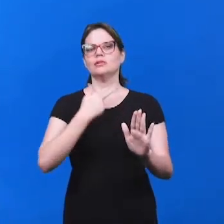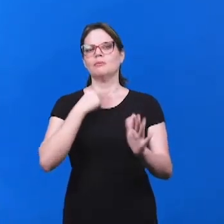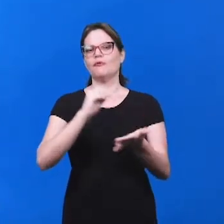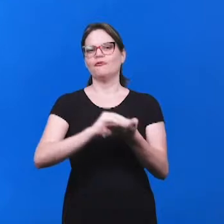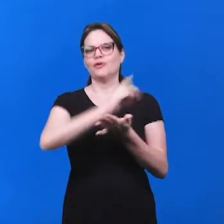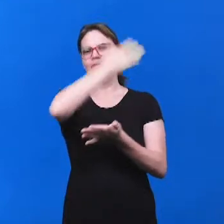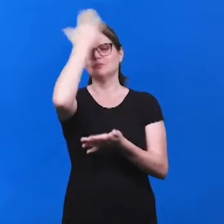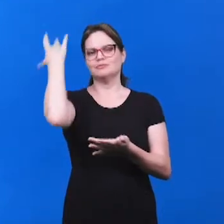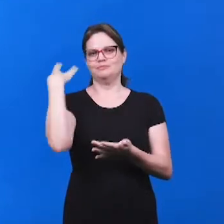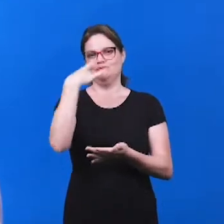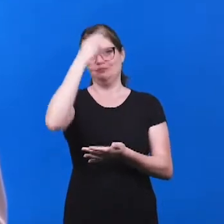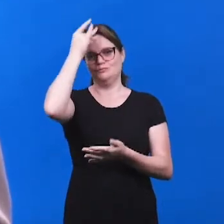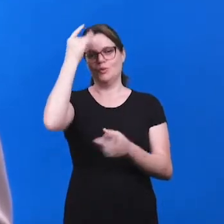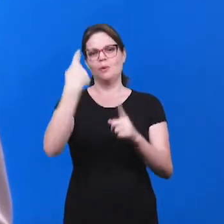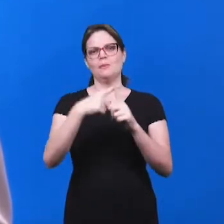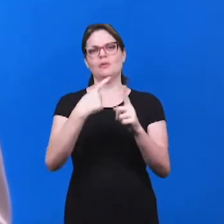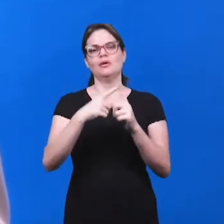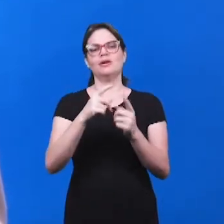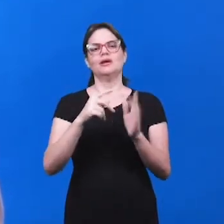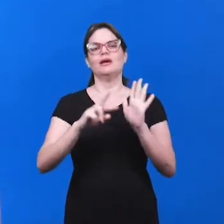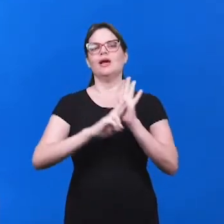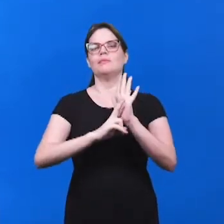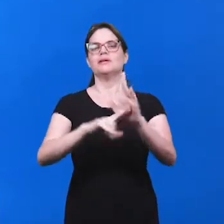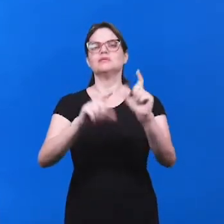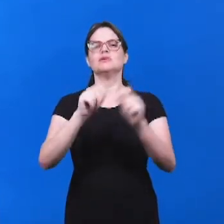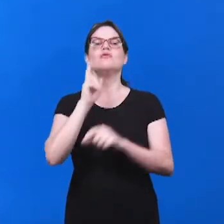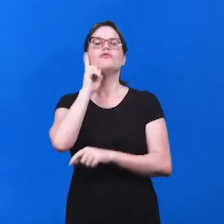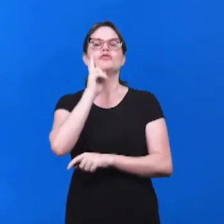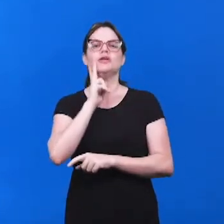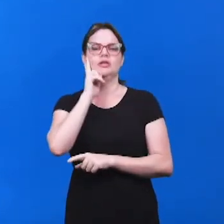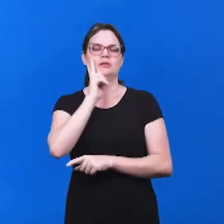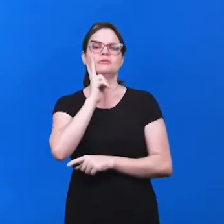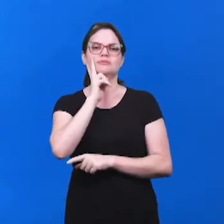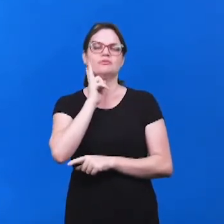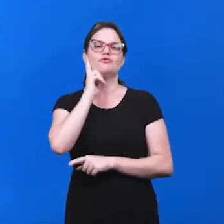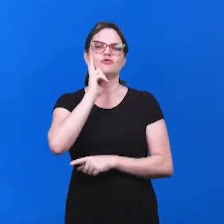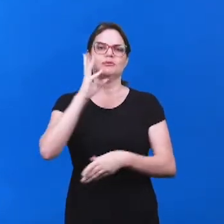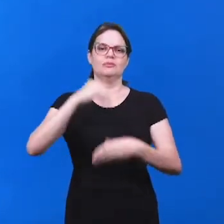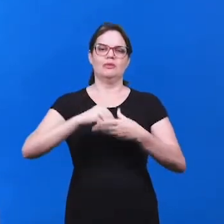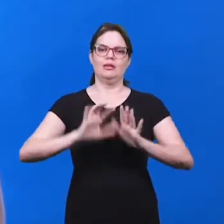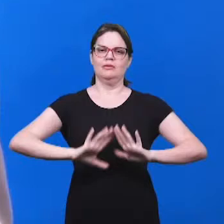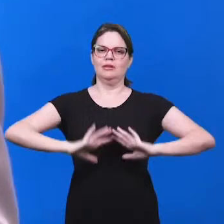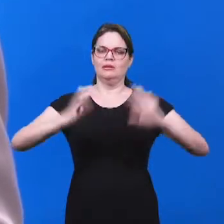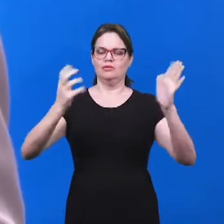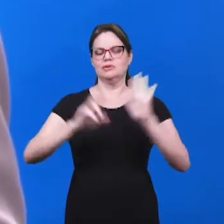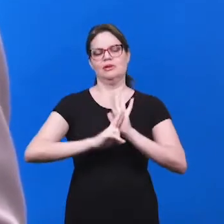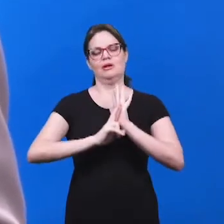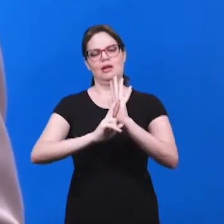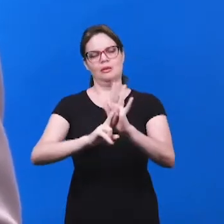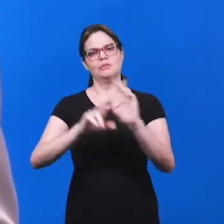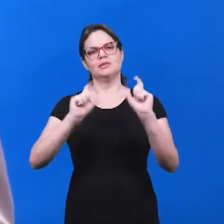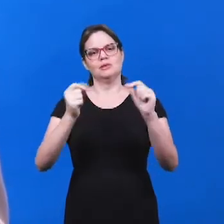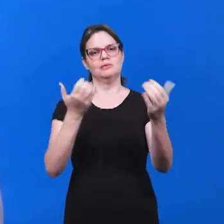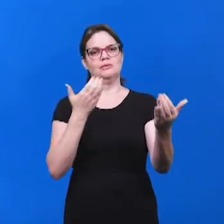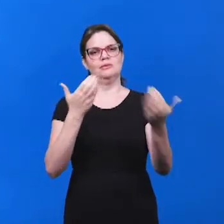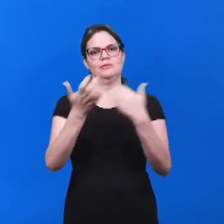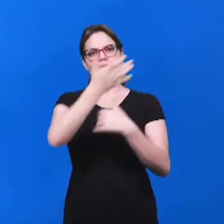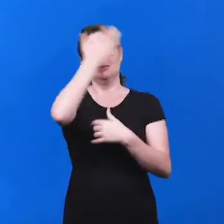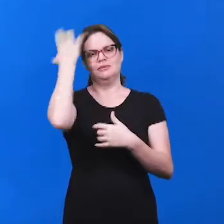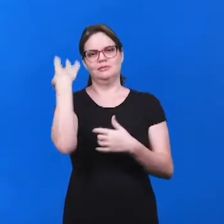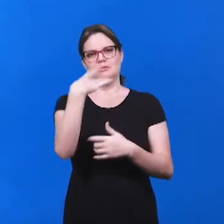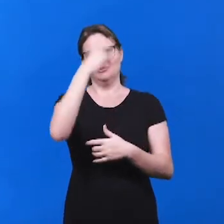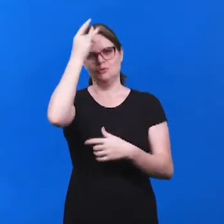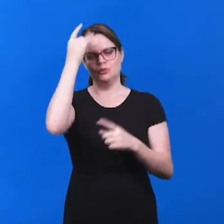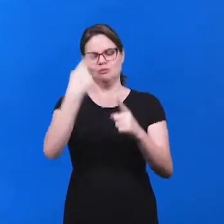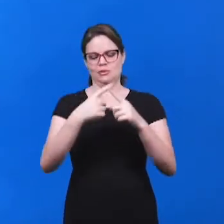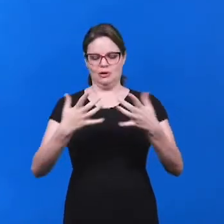ele simboliza exatamente a presença do Espírito Santo, a operação do Espírito Santo, a alegria do Espírito Santo, que é